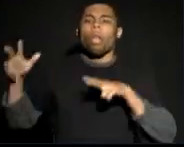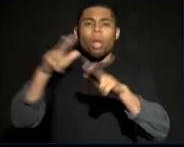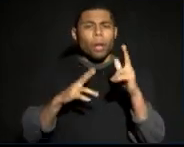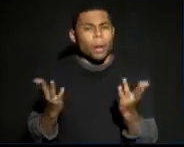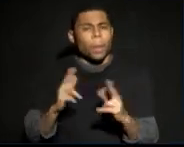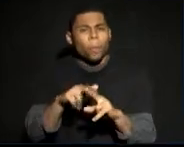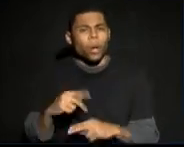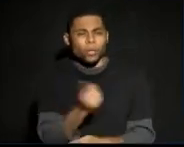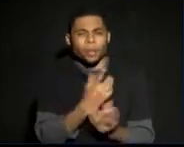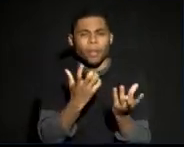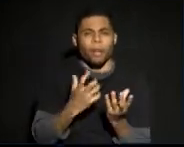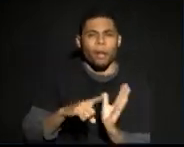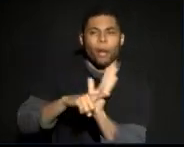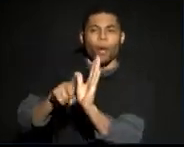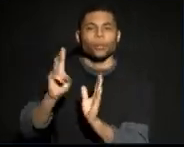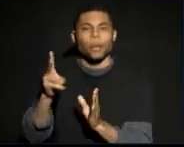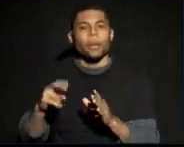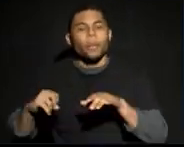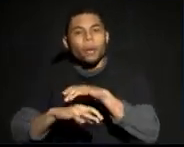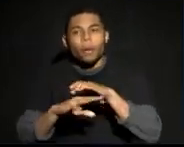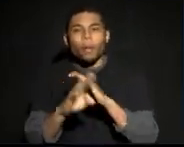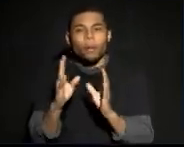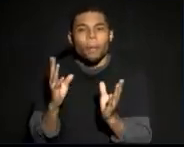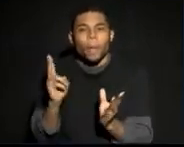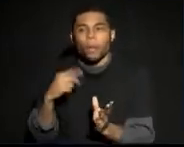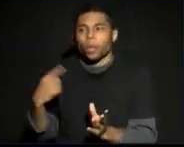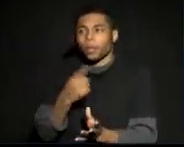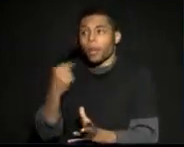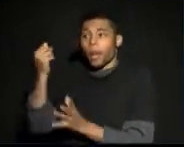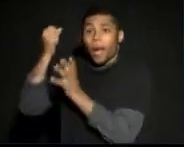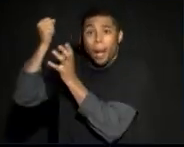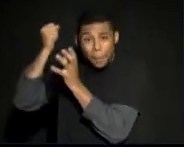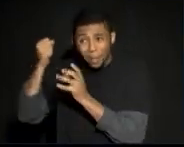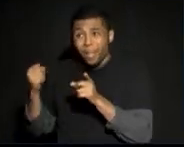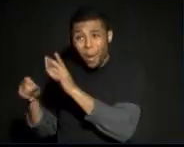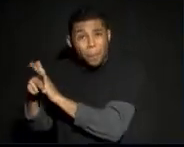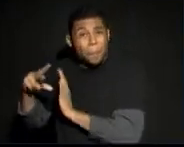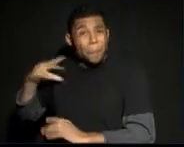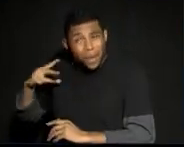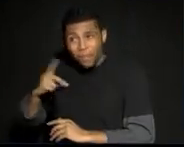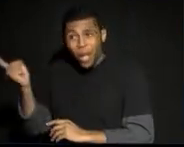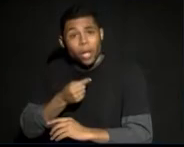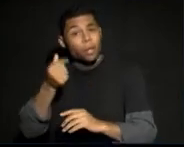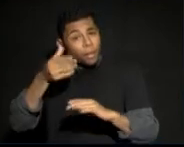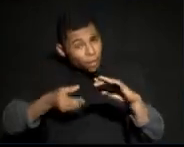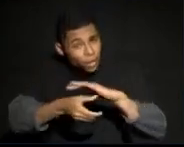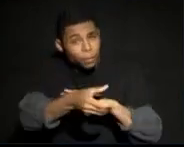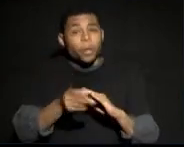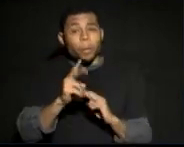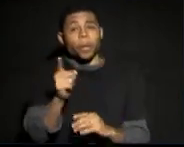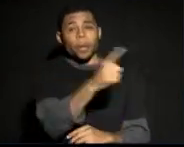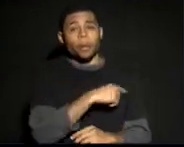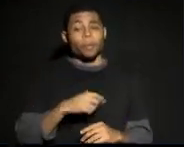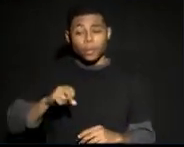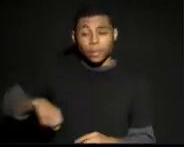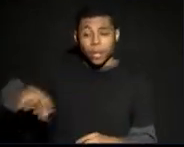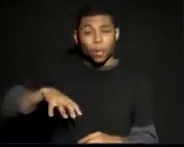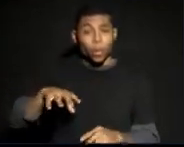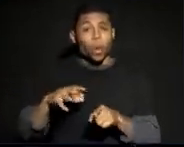anos por capital privado eficiente foi o primeiro de uma série de investimentos em saneamento que o setor público